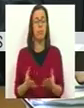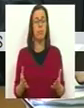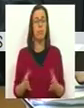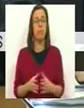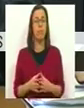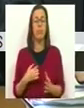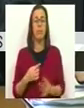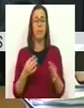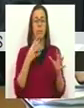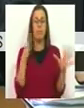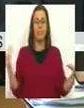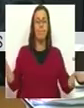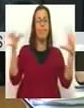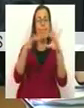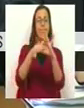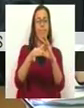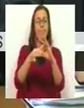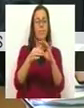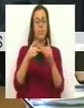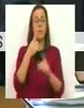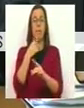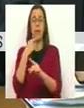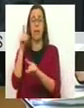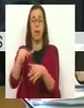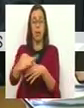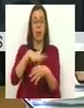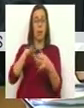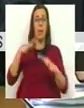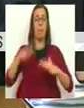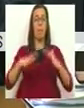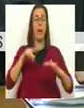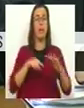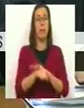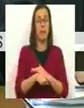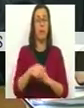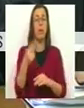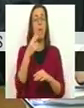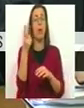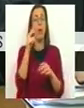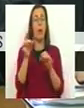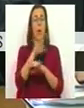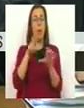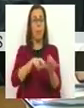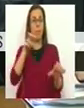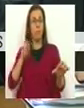que sintoniza o Reino Unido no contexto do Brexit, a saída da União Europeia,